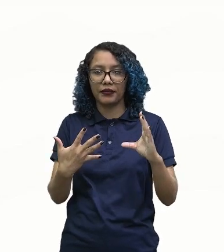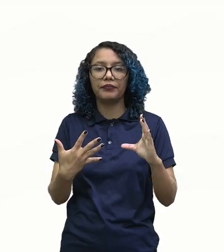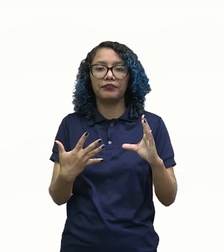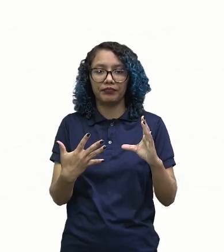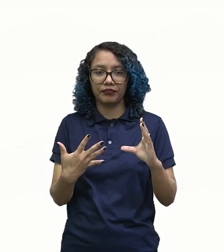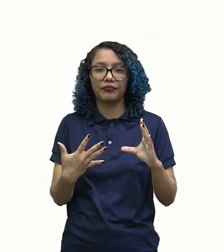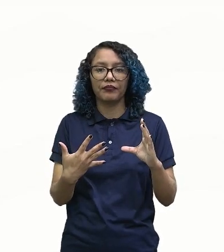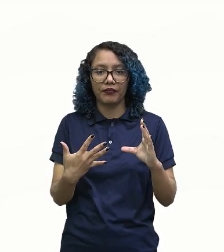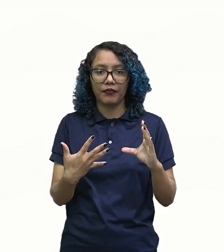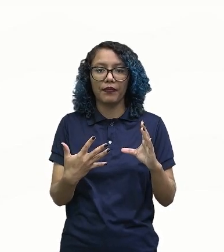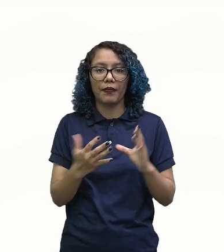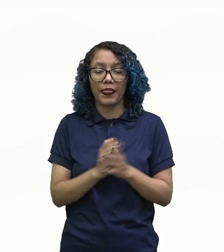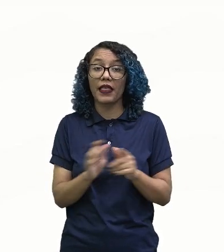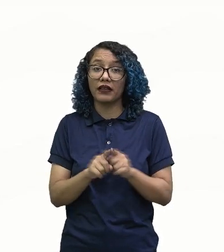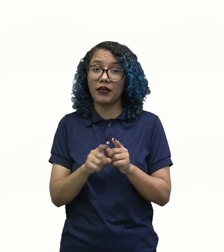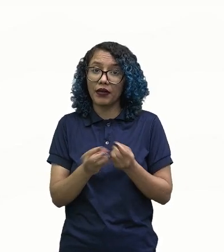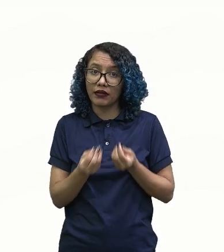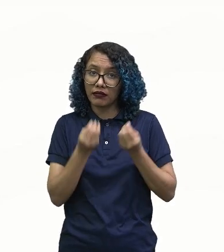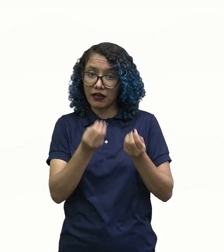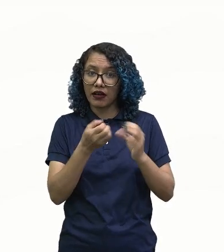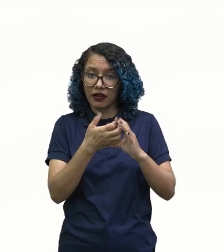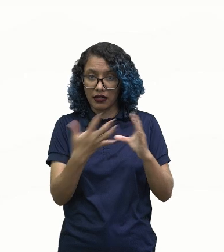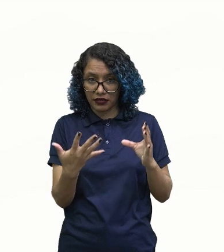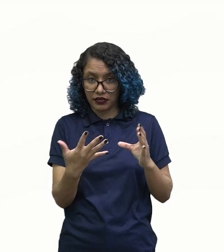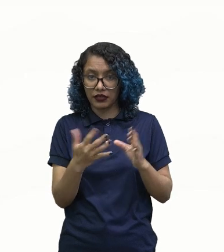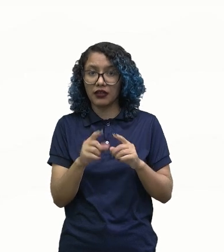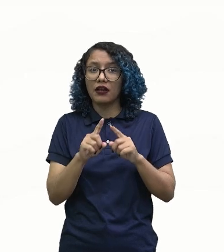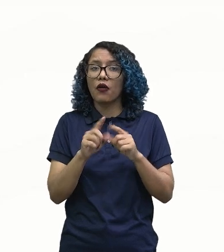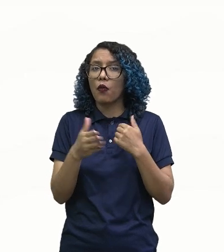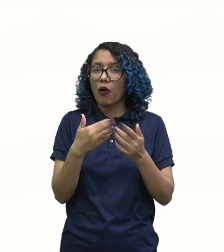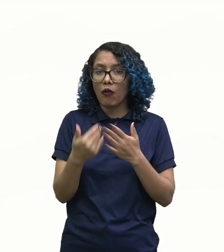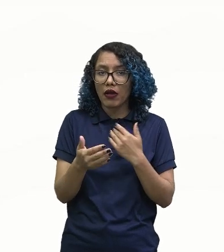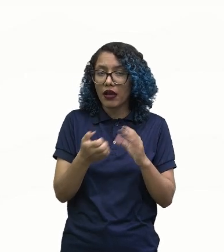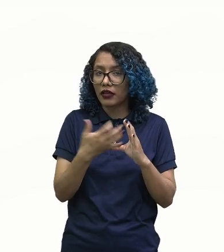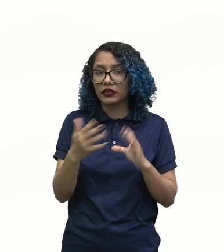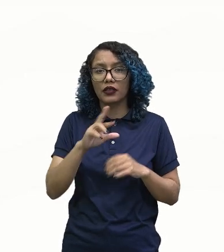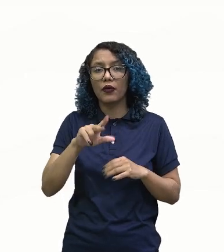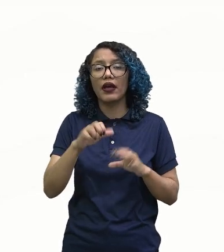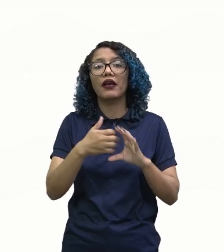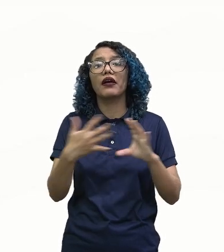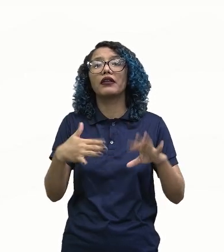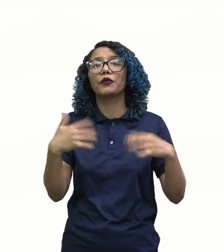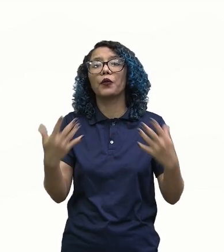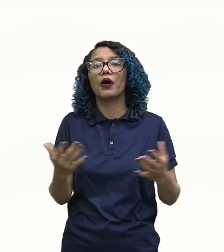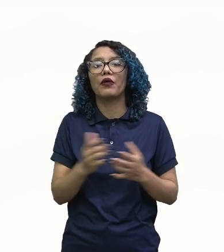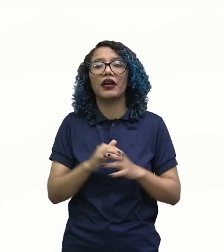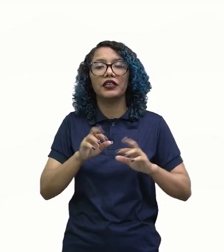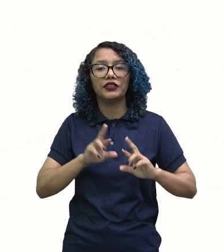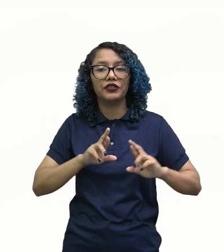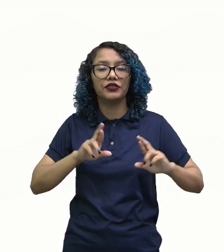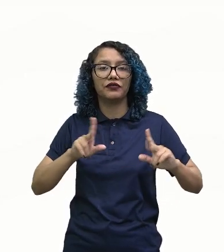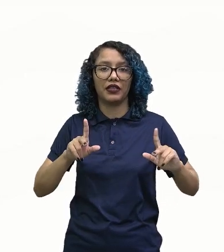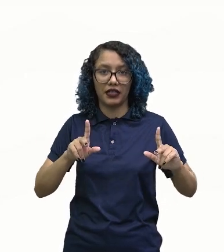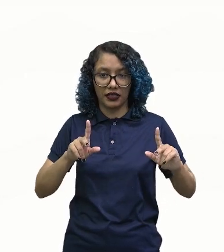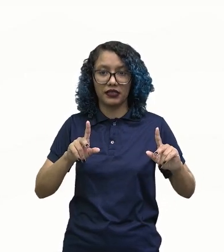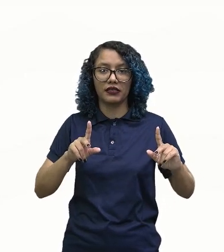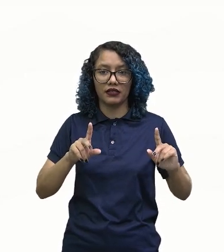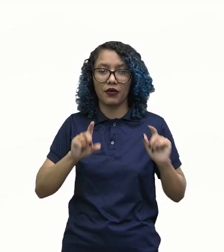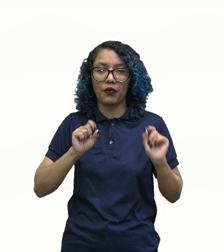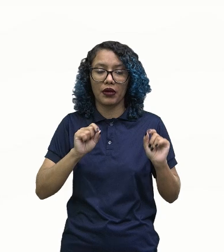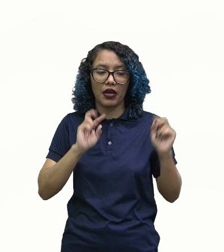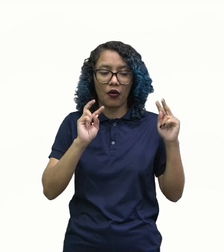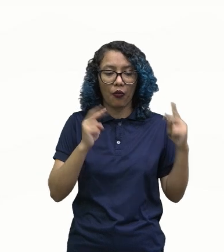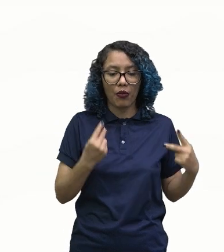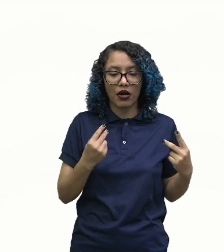dando uma caracterização de fato. Não é qualquer característica. É a característica que difere o ser humano